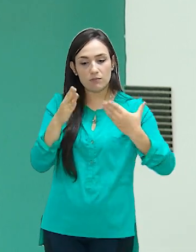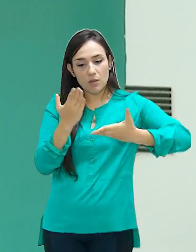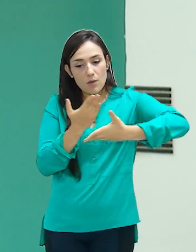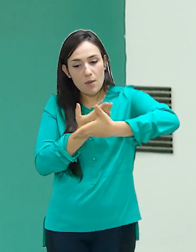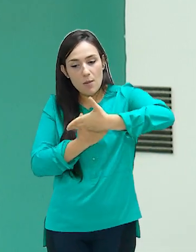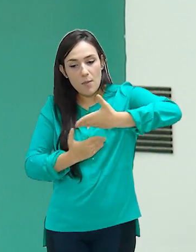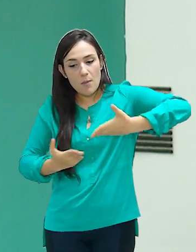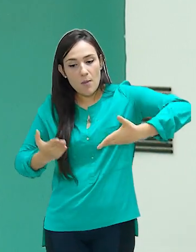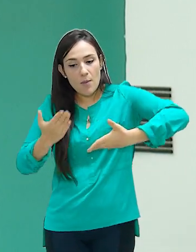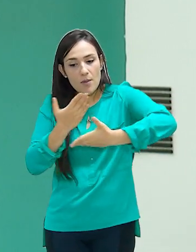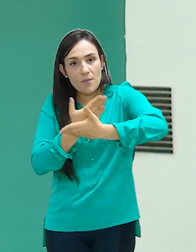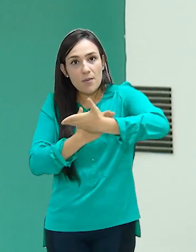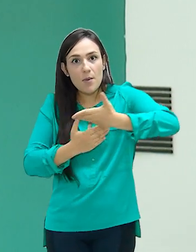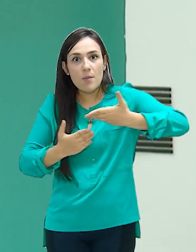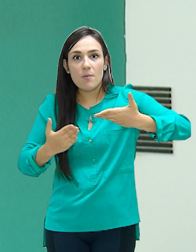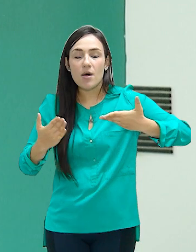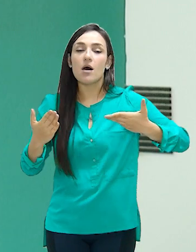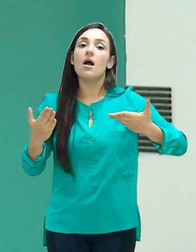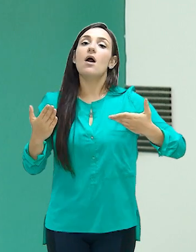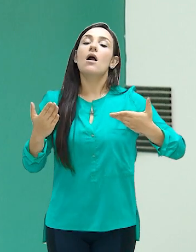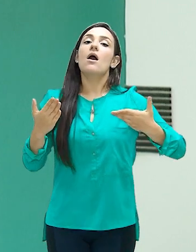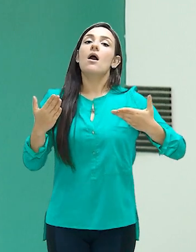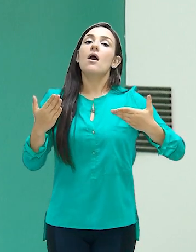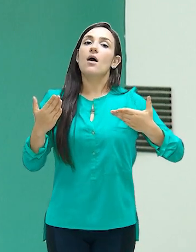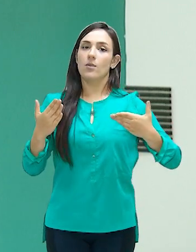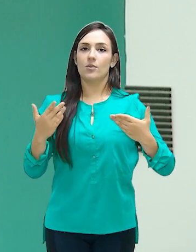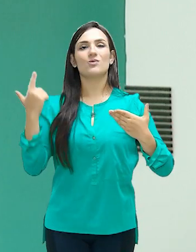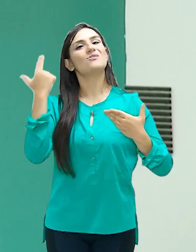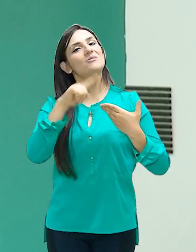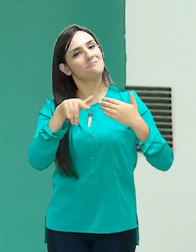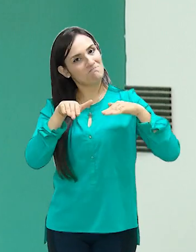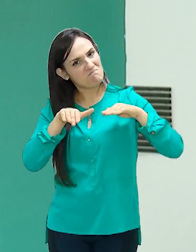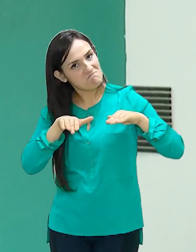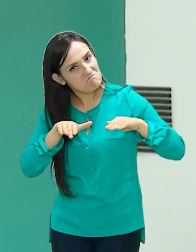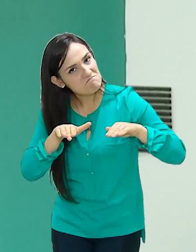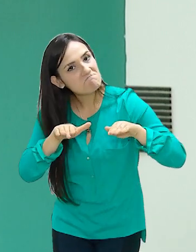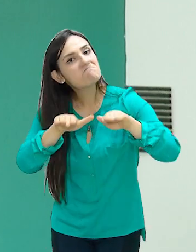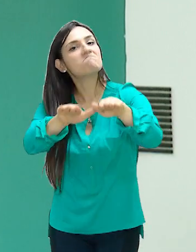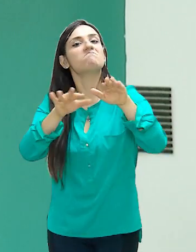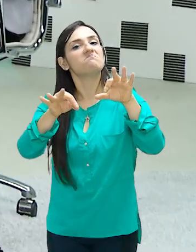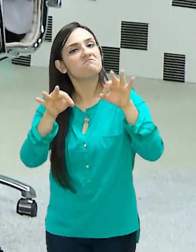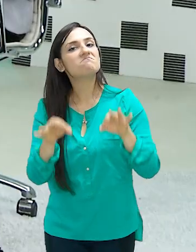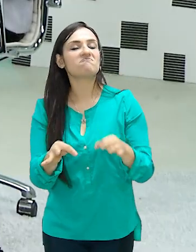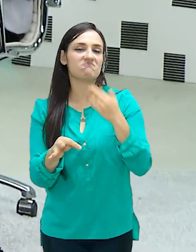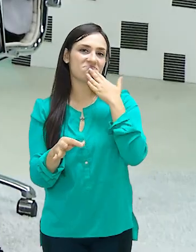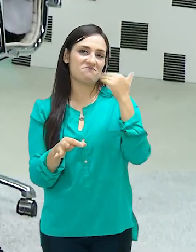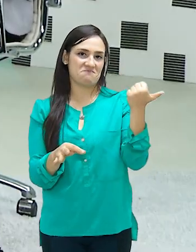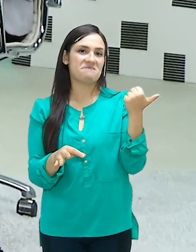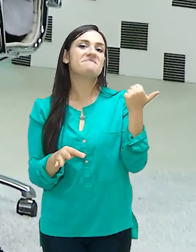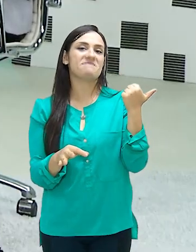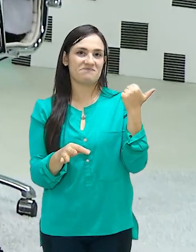partes, a chance desse acordo ser sólido e de dar certo é bem